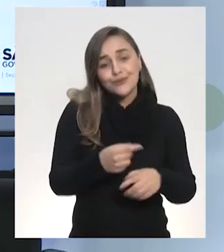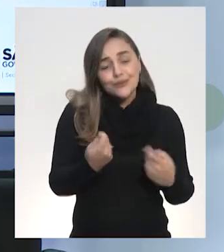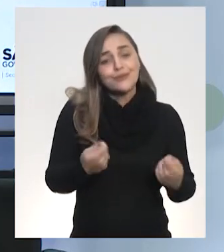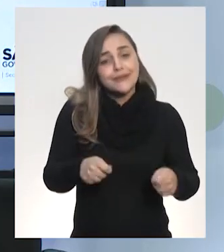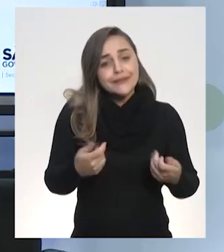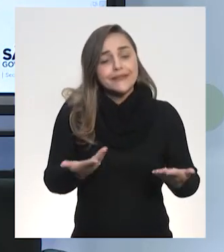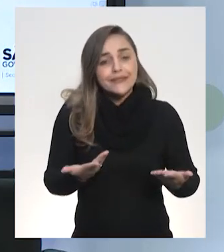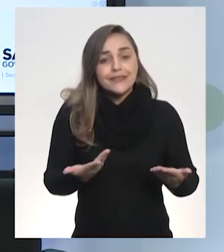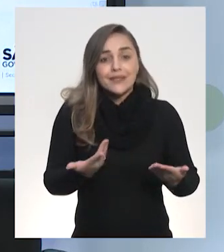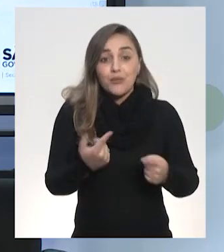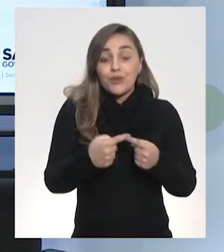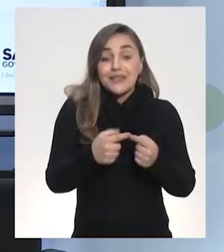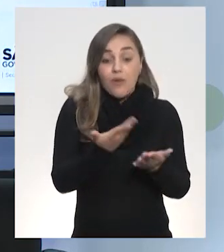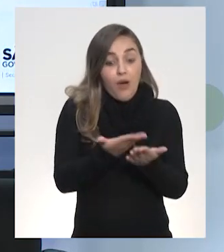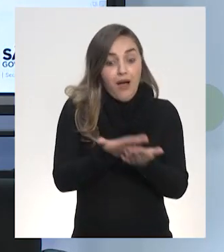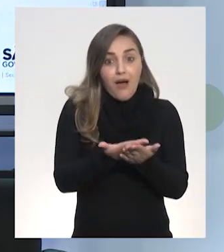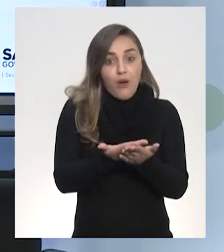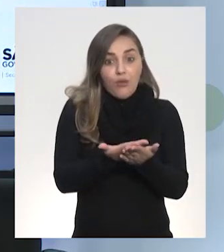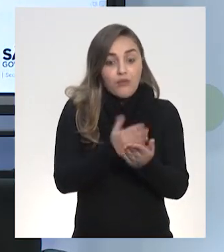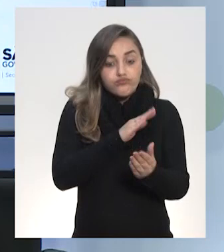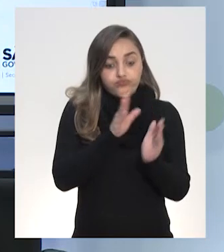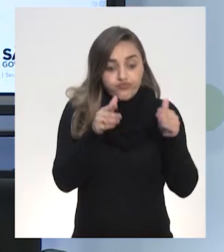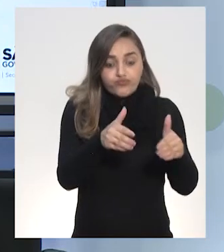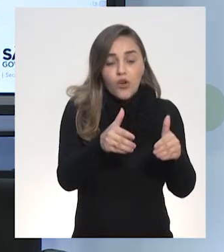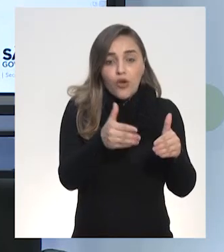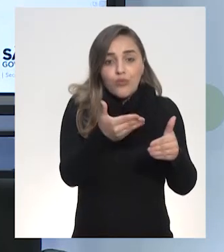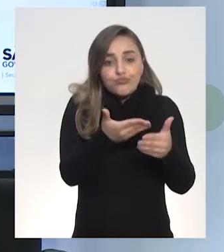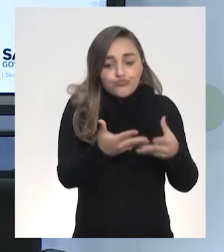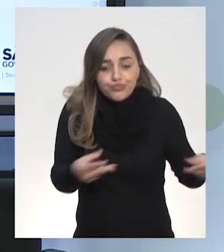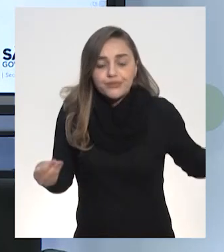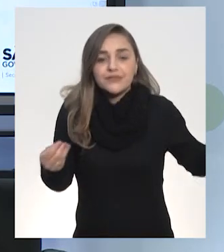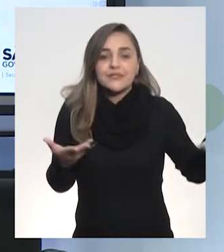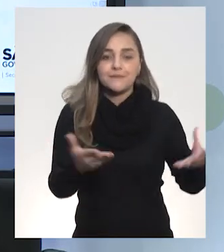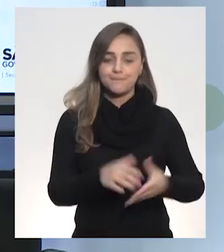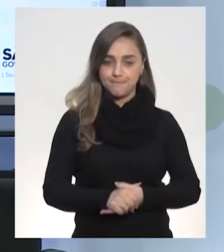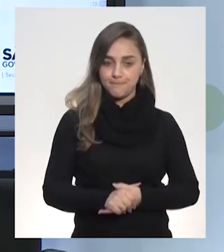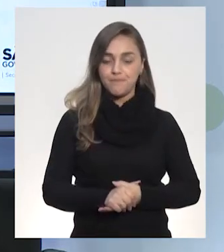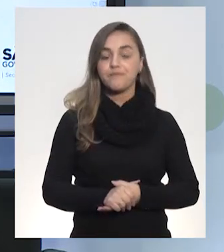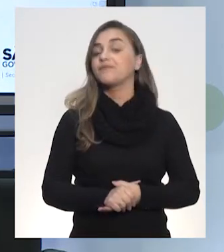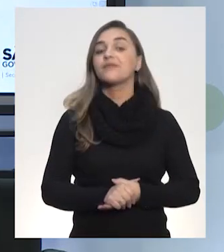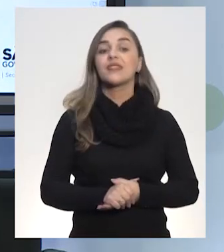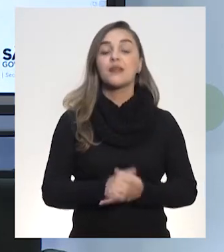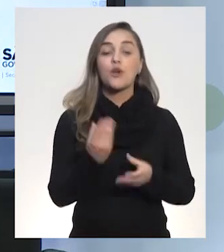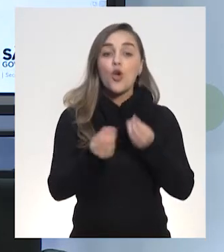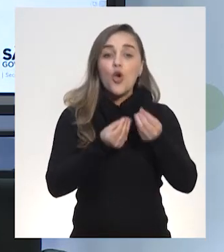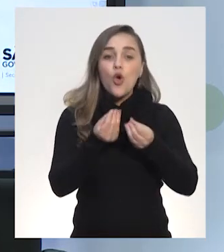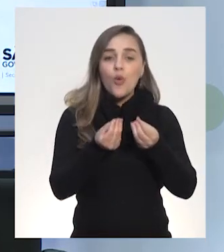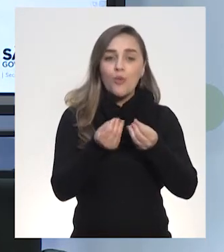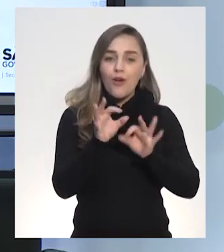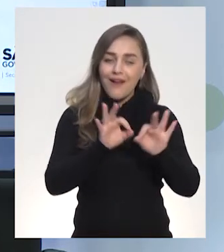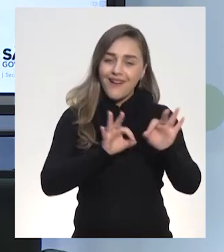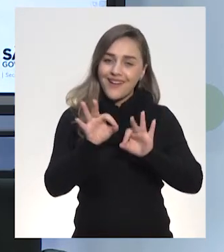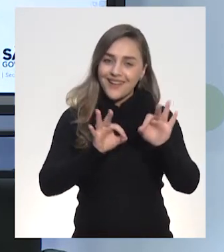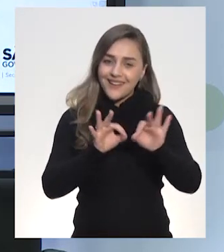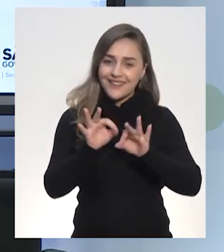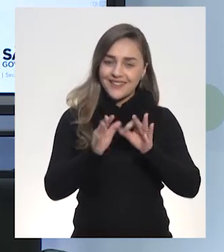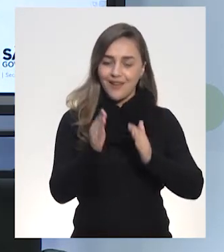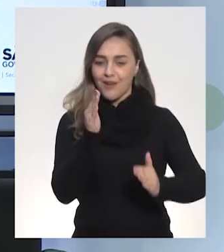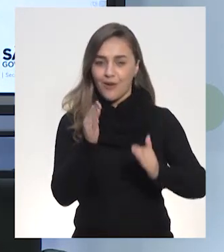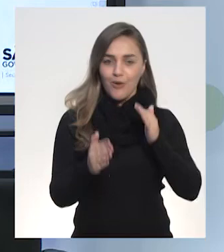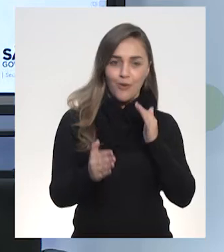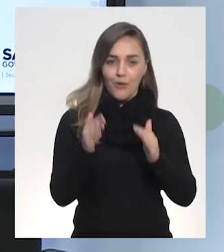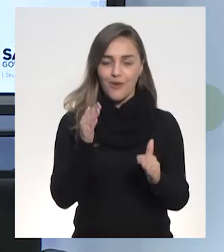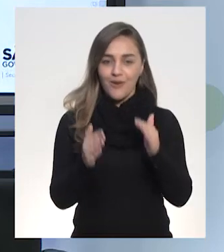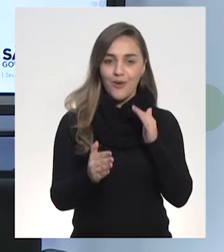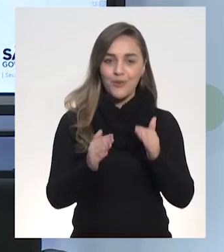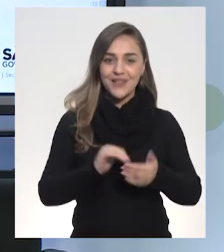a aula vai perder o foco aí, né? E é isso. E aí teve um aluno que ele pediu como montar um robô, né? Aí é